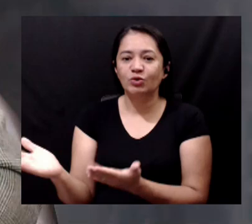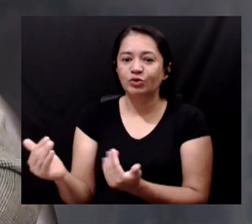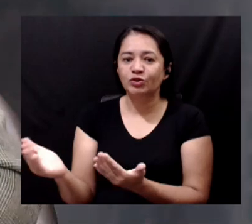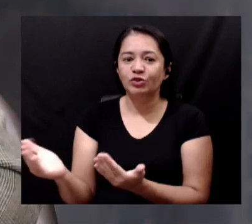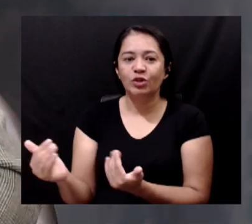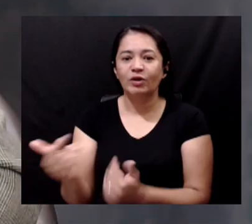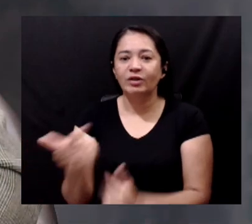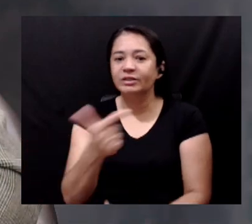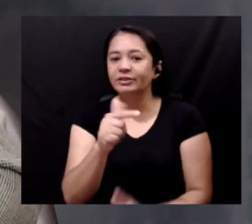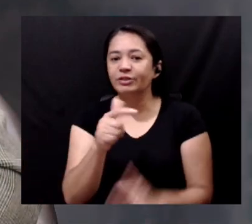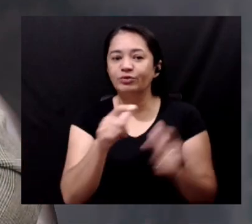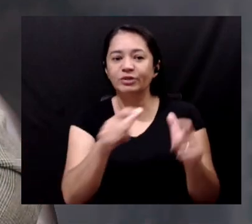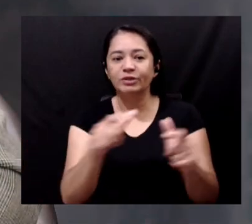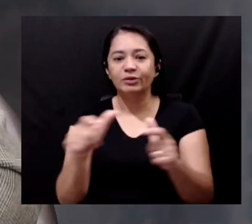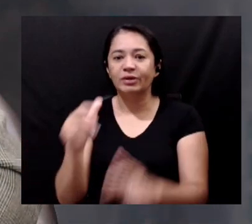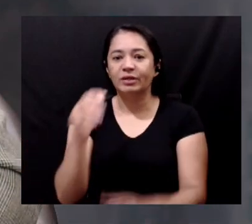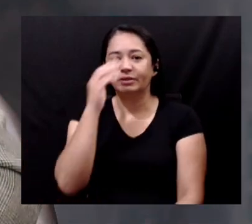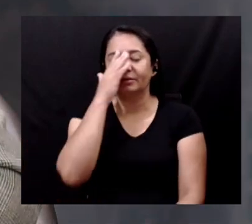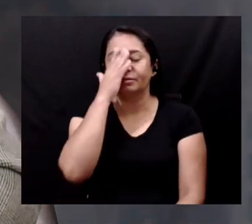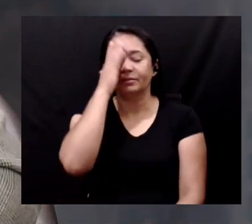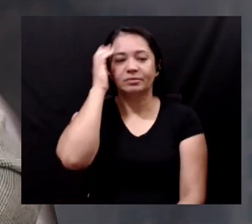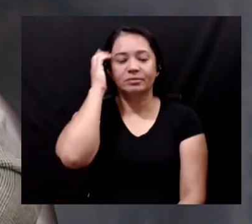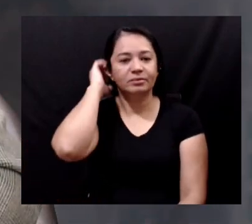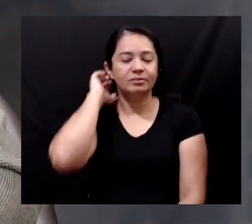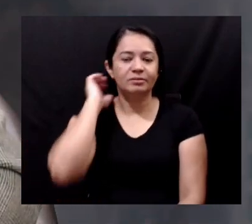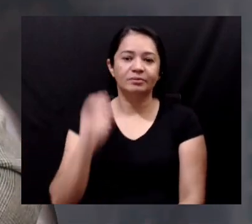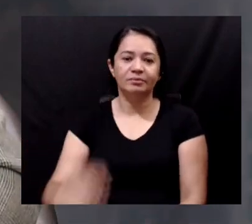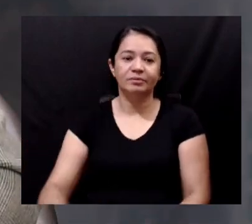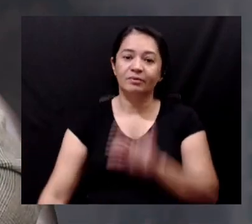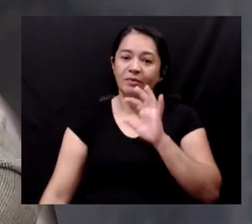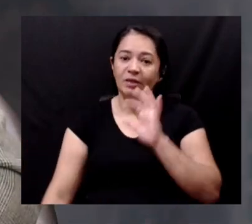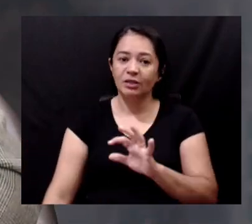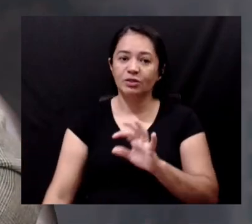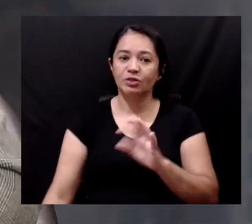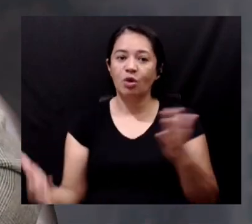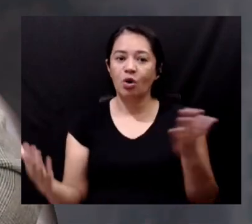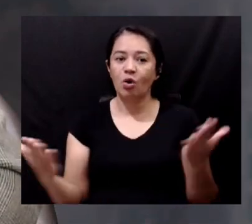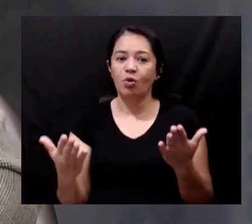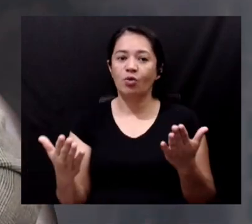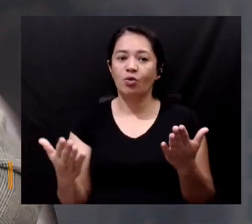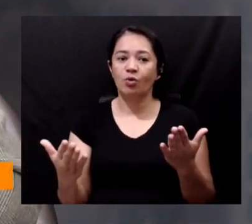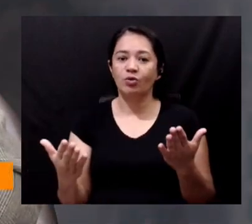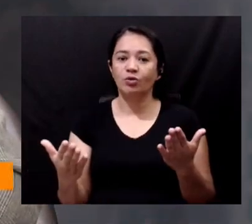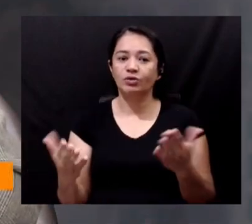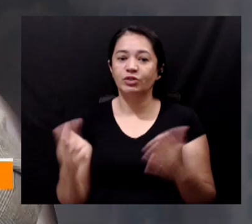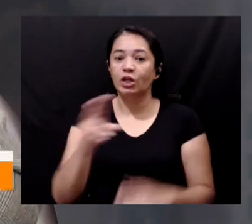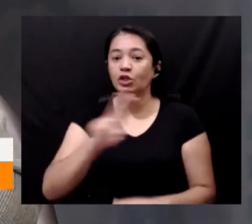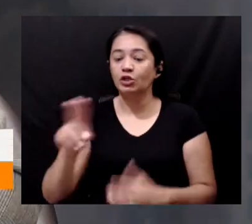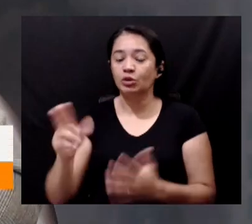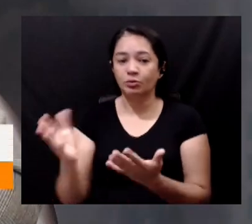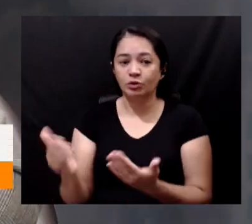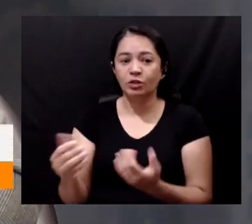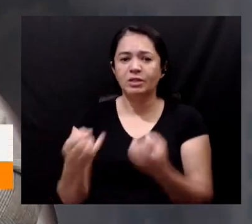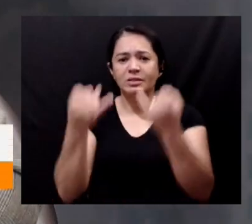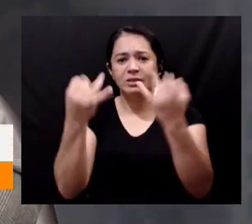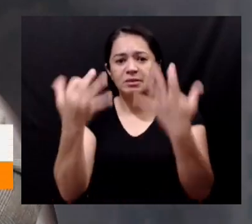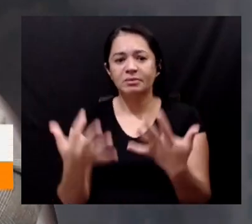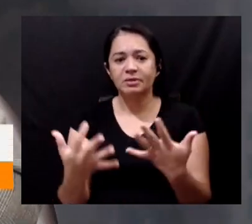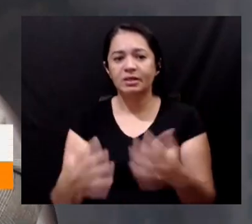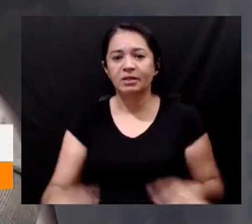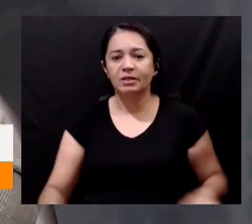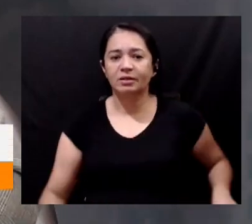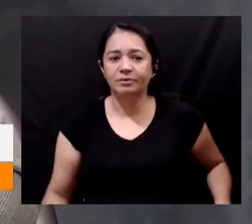espaço, né. E isso hoje eu venho aqui em nome dos jovens até a falar que